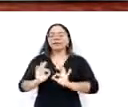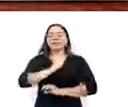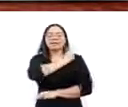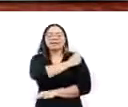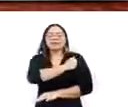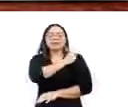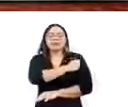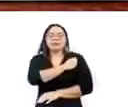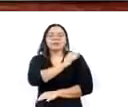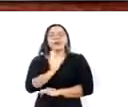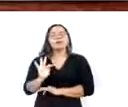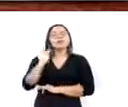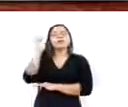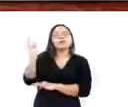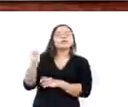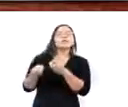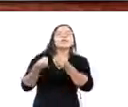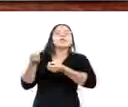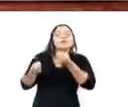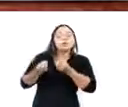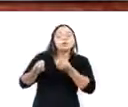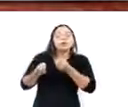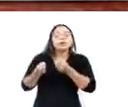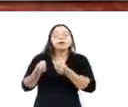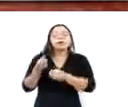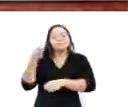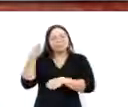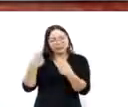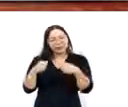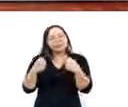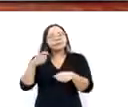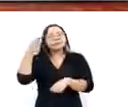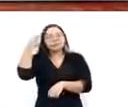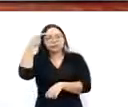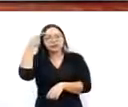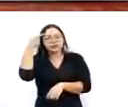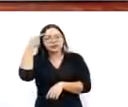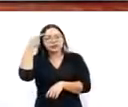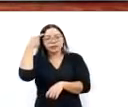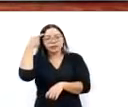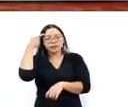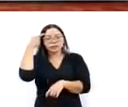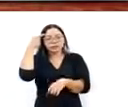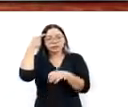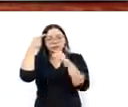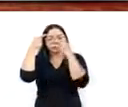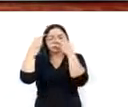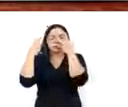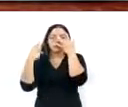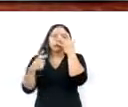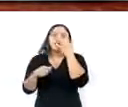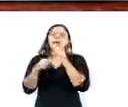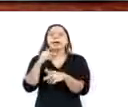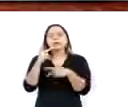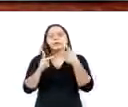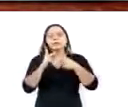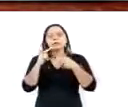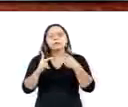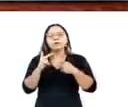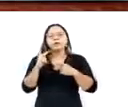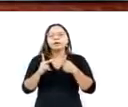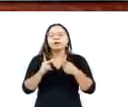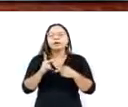vai preparar esses alunos para daqui a 10 anos? Precisamos pensar nisso. E aí eu remonto aqui